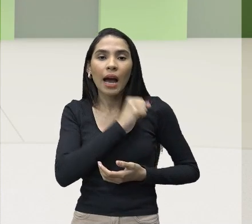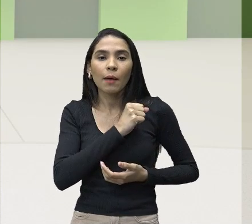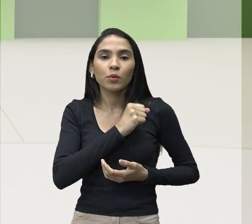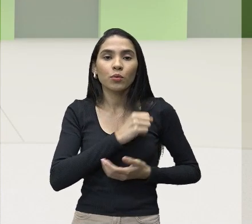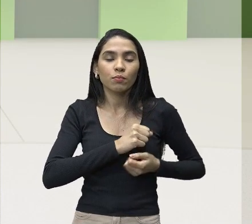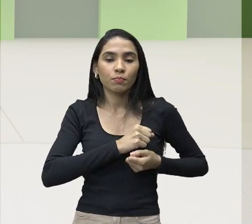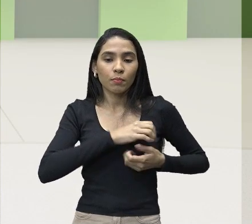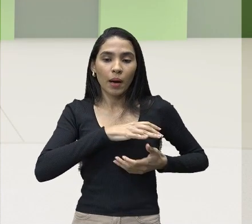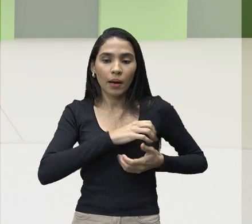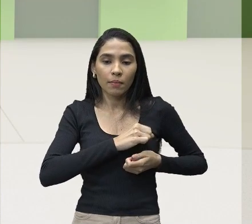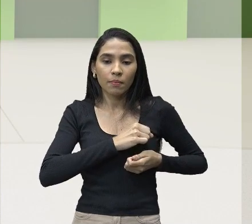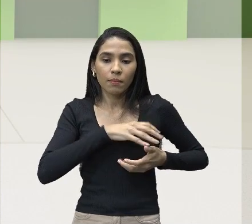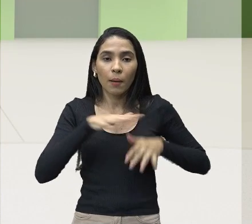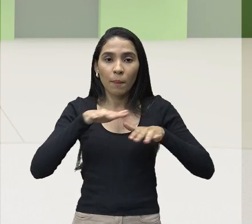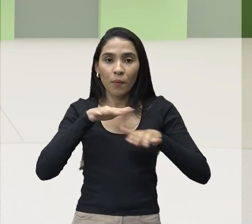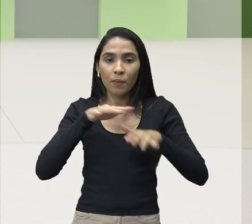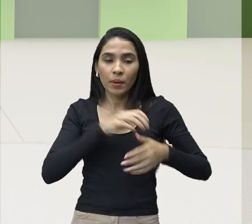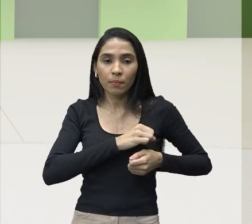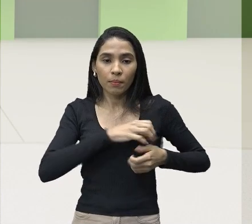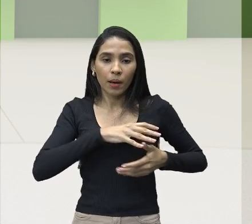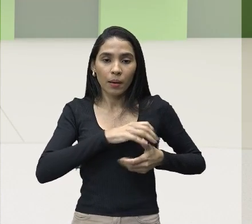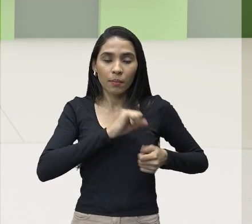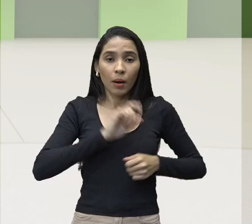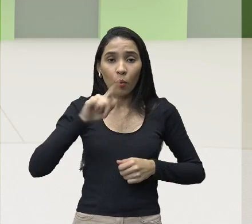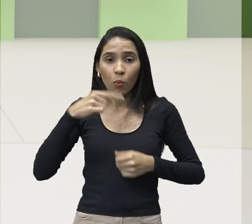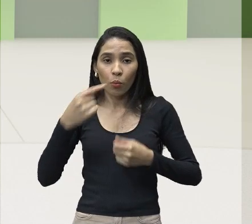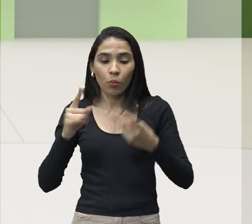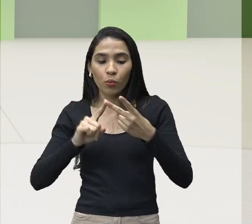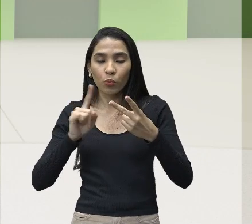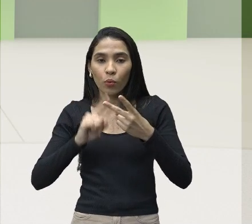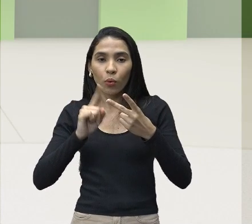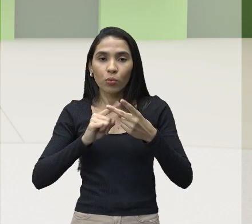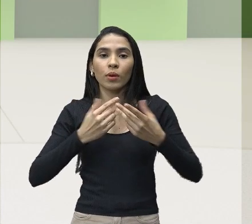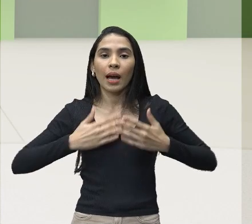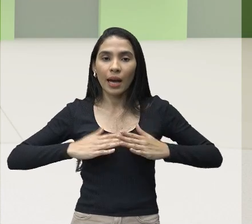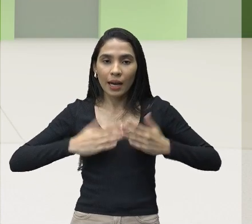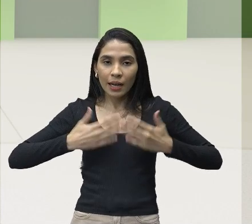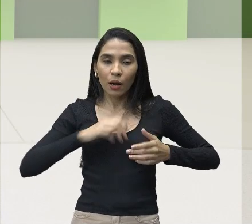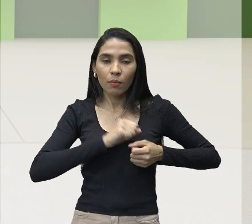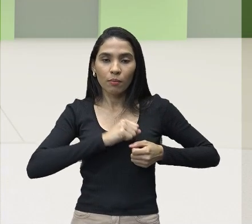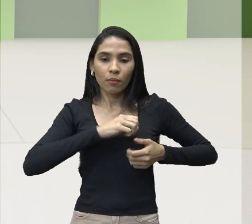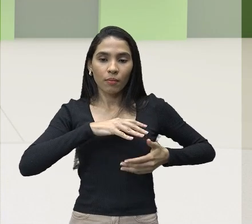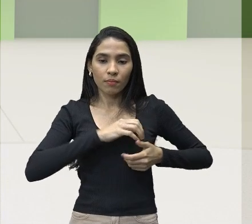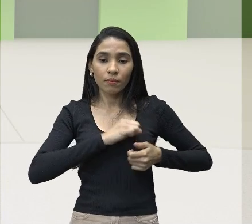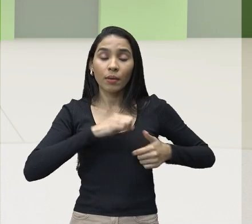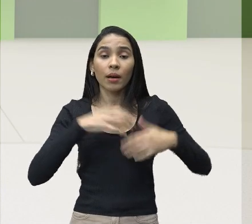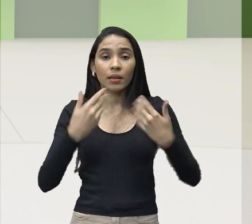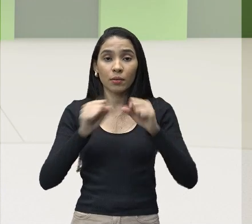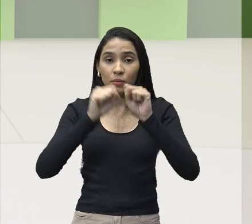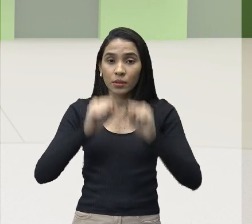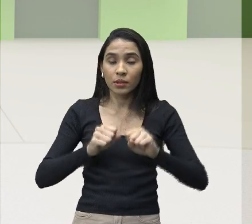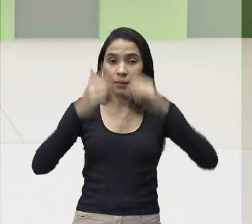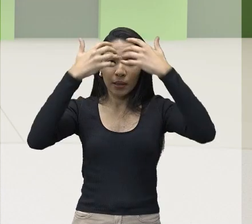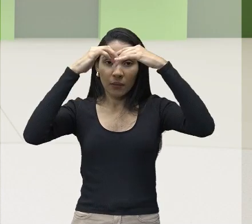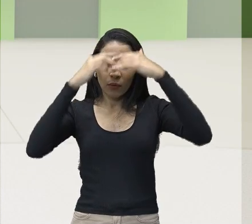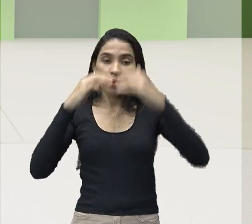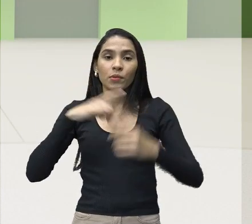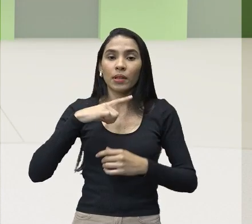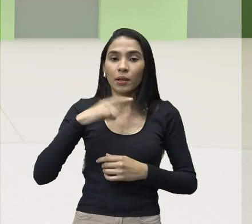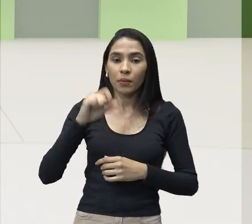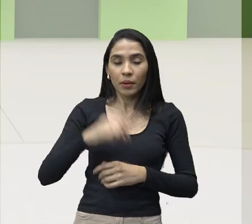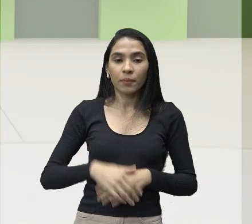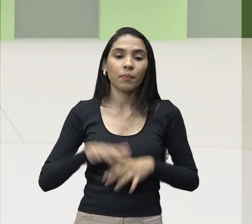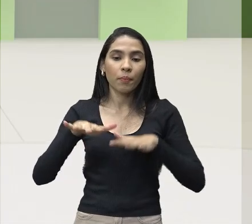o batimento cardíaco, o parasimpático vai acalmar. Então, no sistema nervoso, a gente tem ali